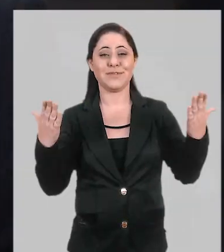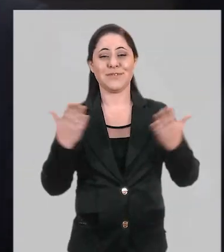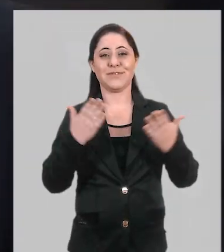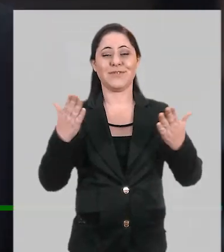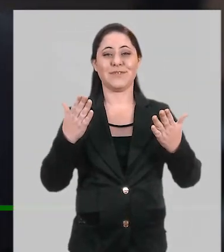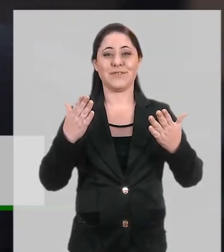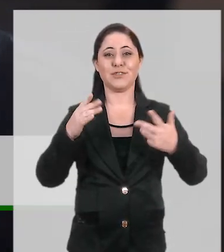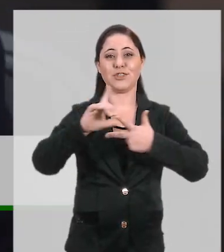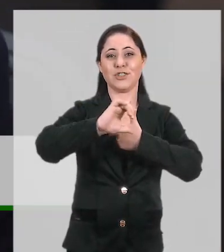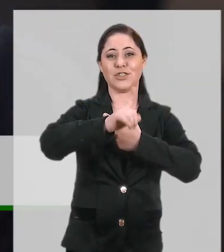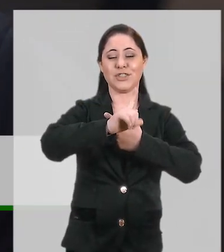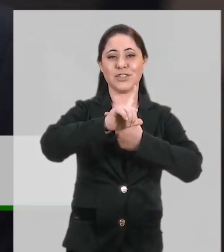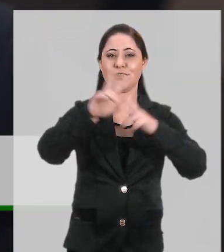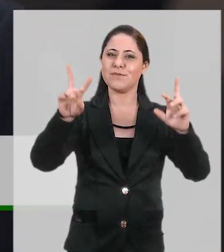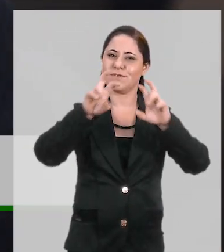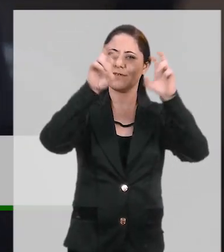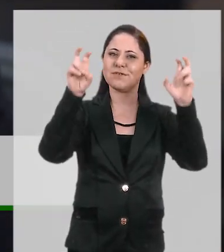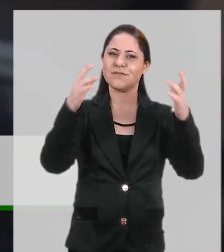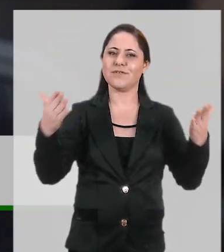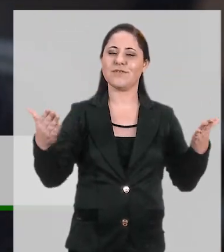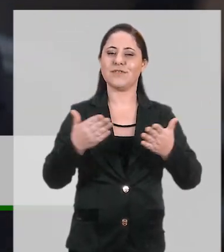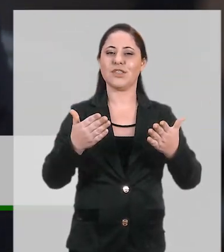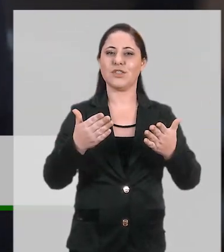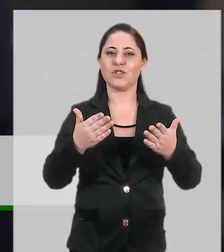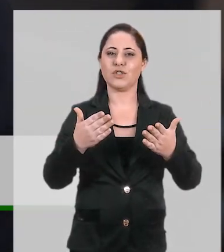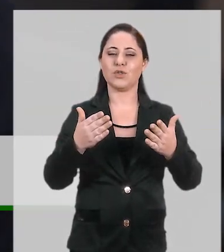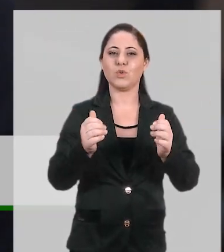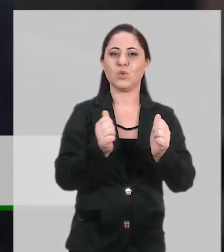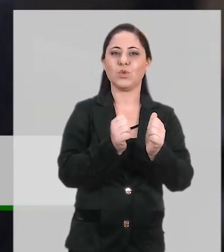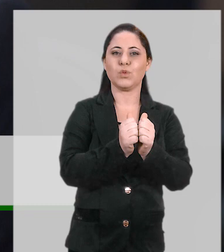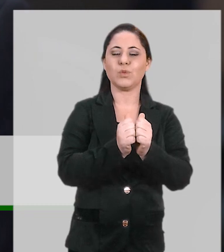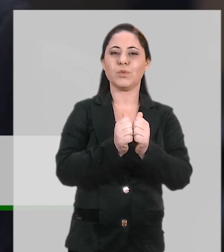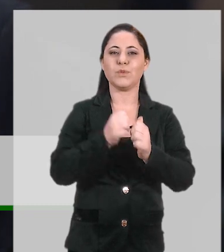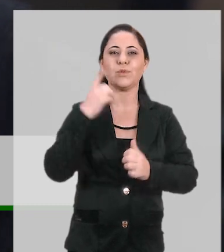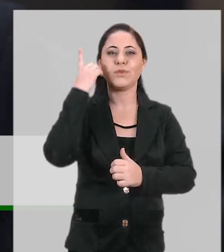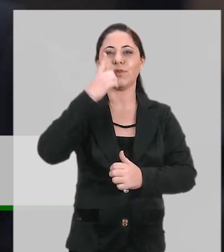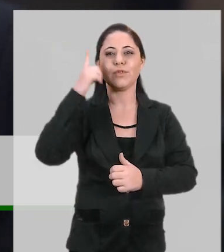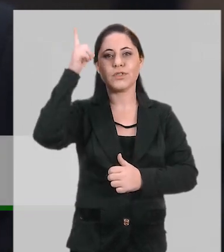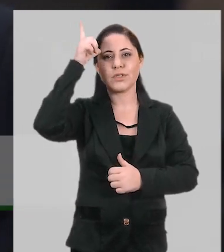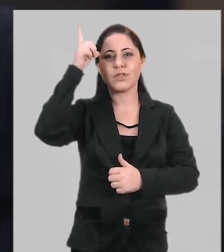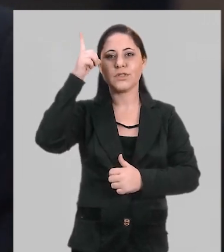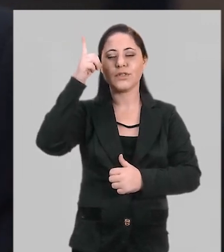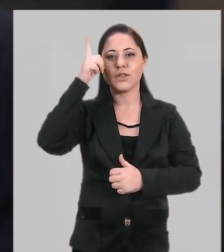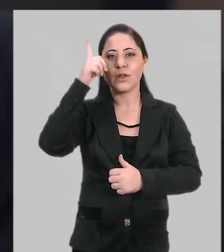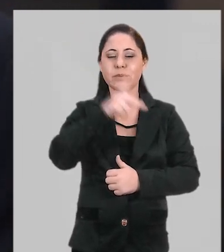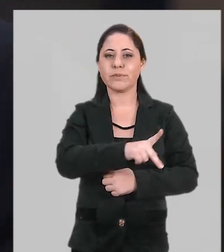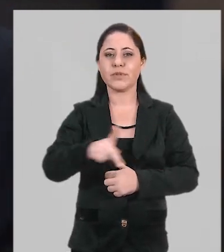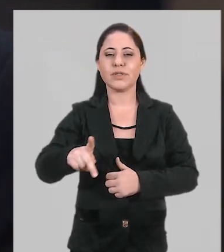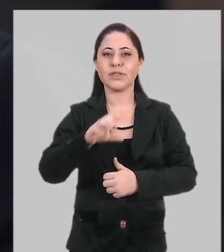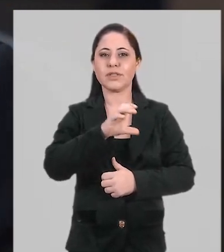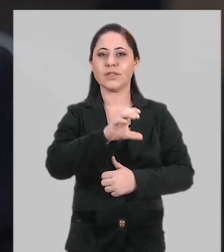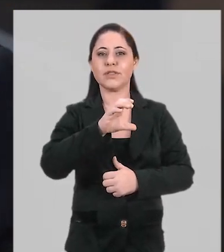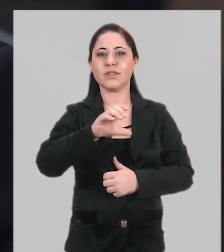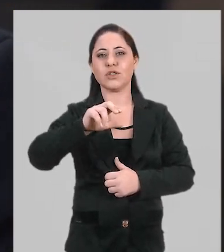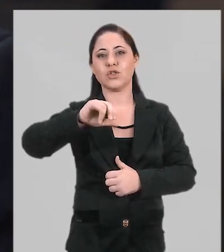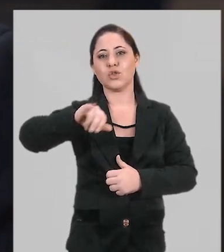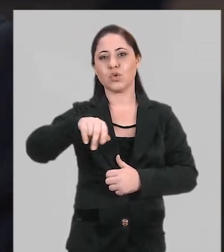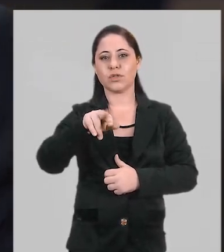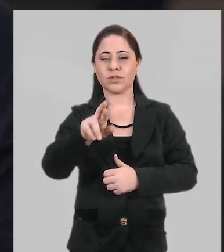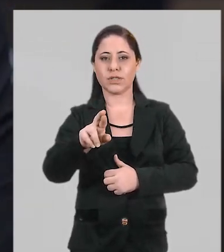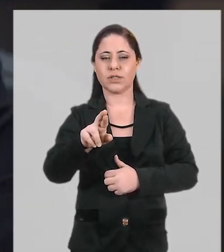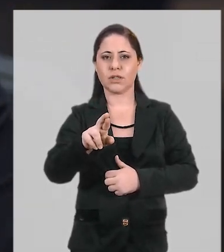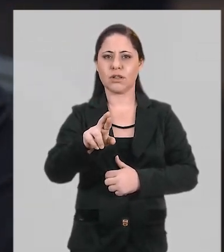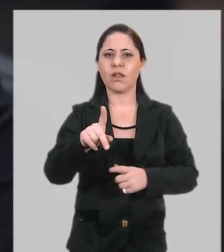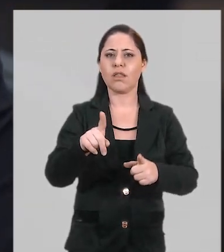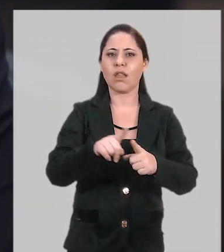Muito bem, esse é o Por Dentro do Legislativo. Estamos hoje com o deputado Lídio Lopes, o presidente da CCJ, e como falamos no começo do programa, além